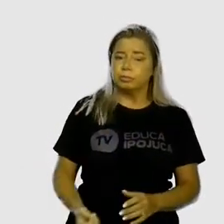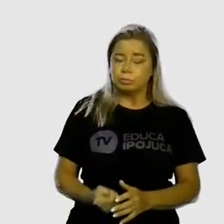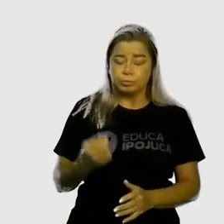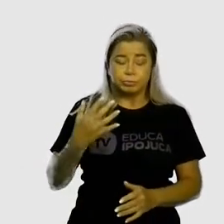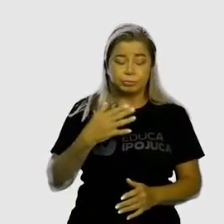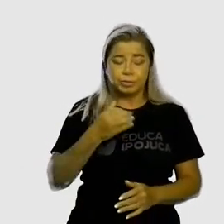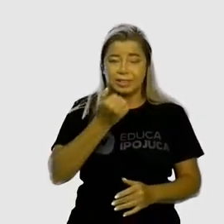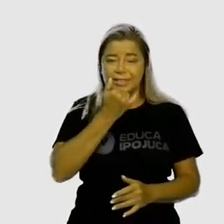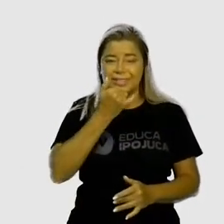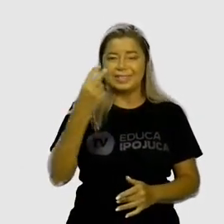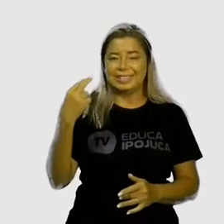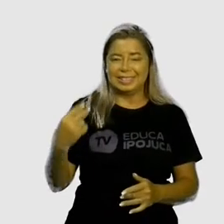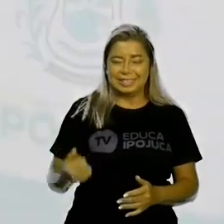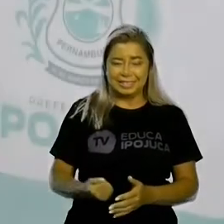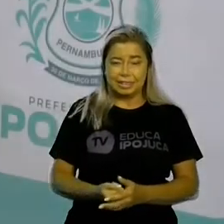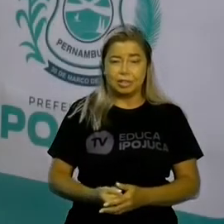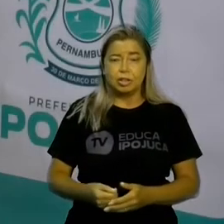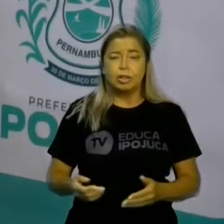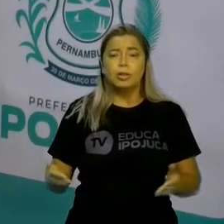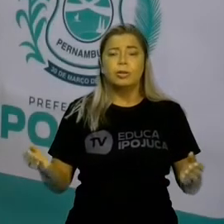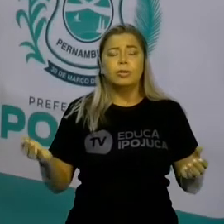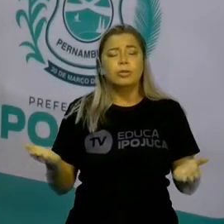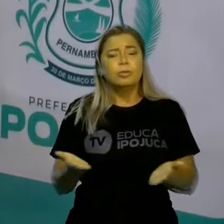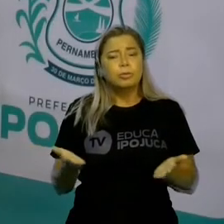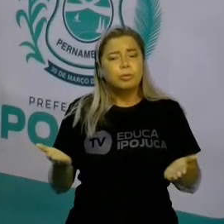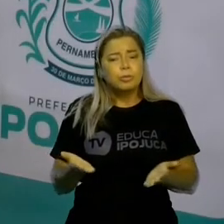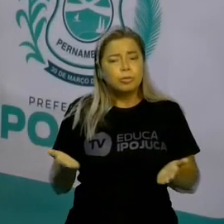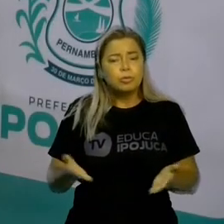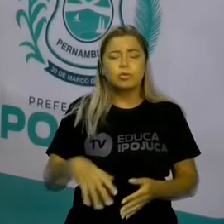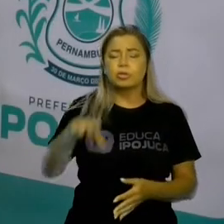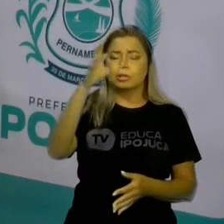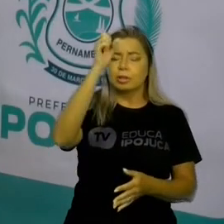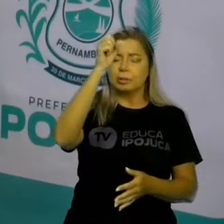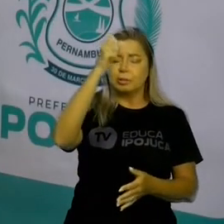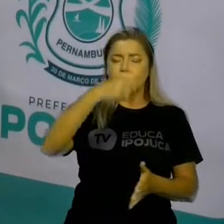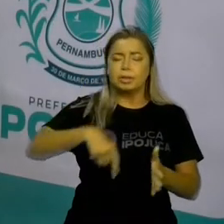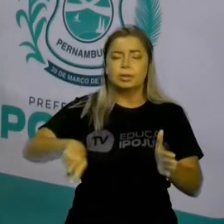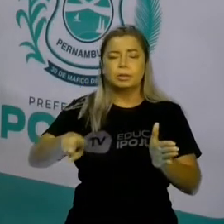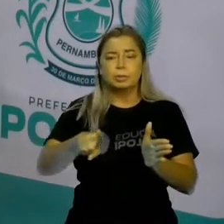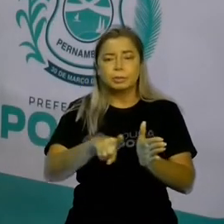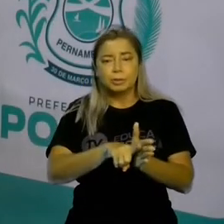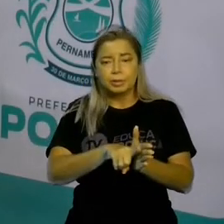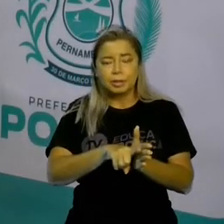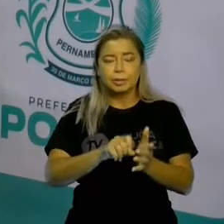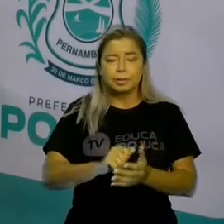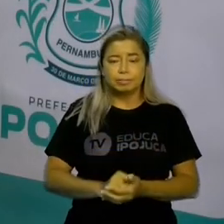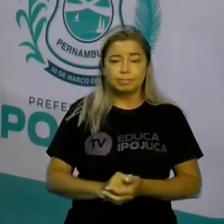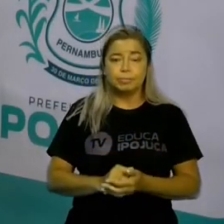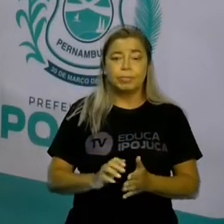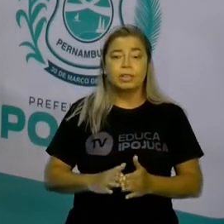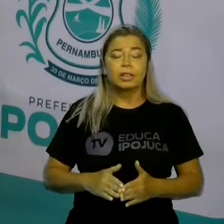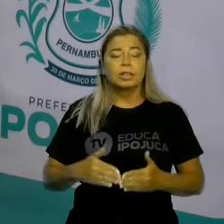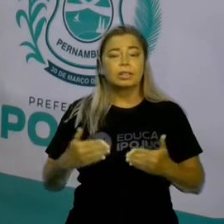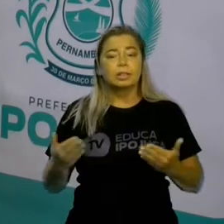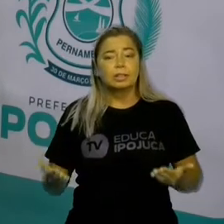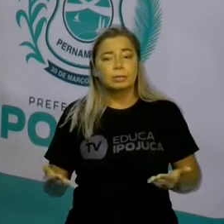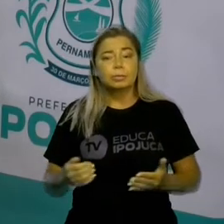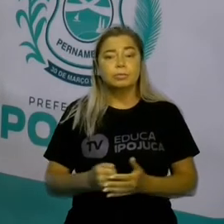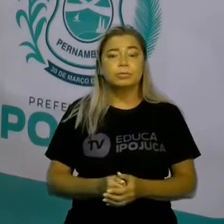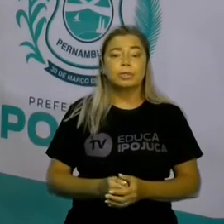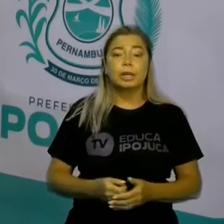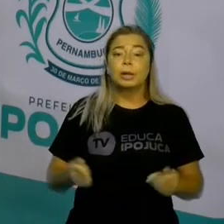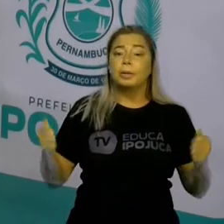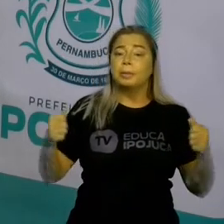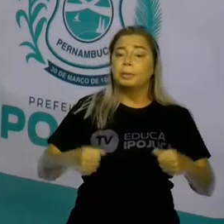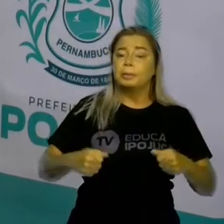vamos diminuir, ou seja, subtrair os números naturais. Para isso, vamos utilizar o mesmo exemplo